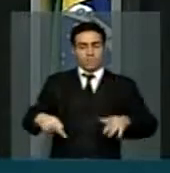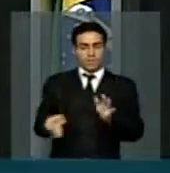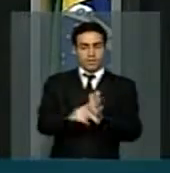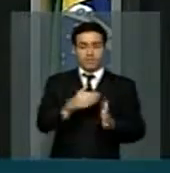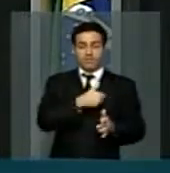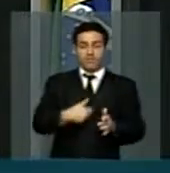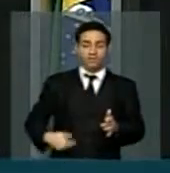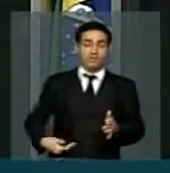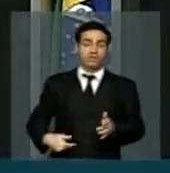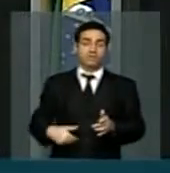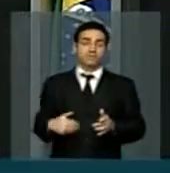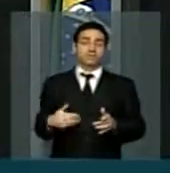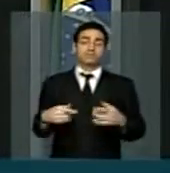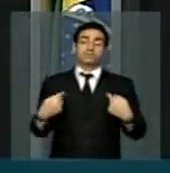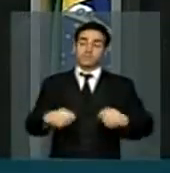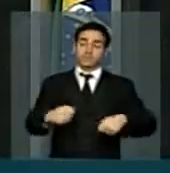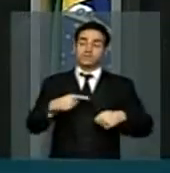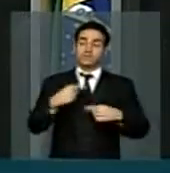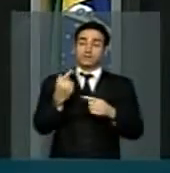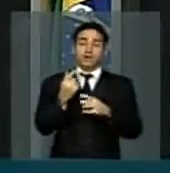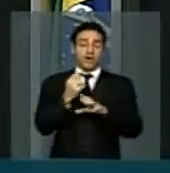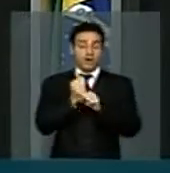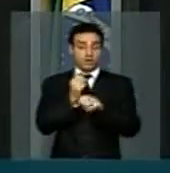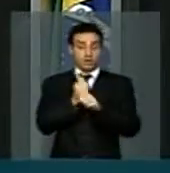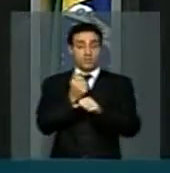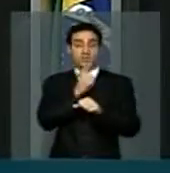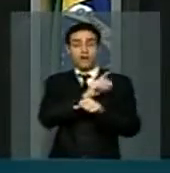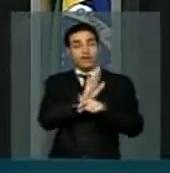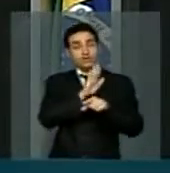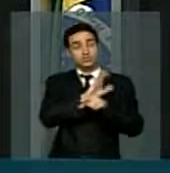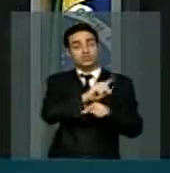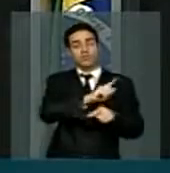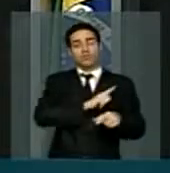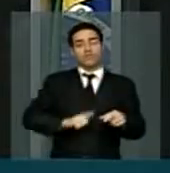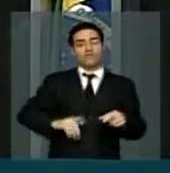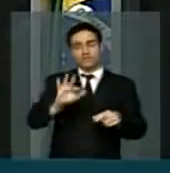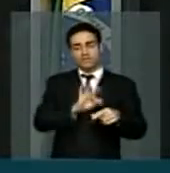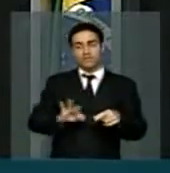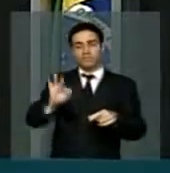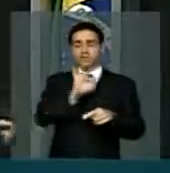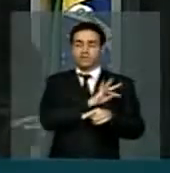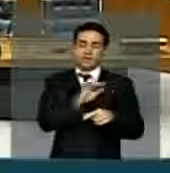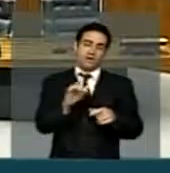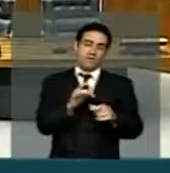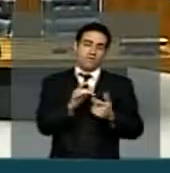não fiquem a navios sem orçamento para ajudá-lo do governo federal a implementar suas políticas.